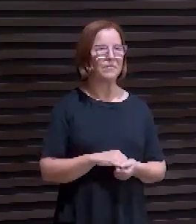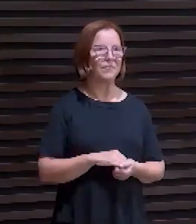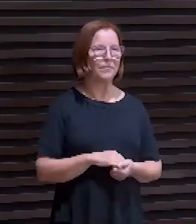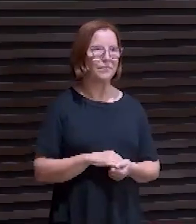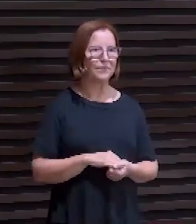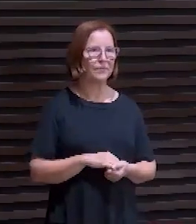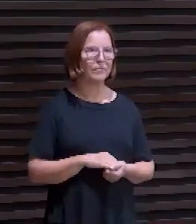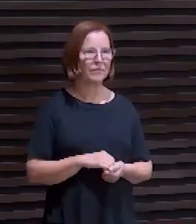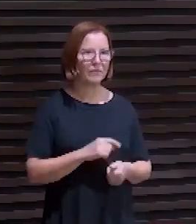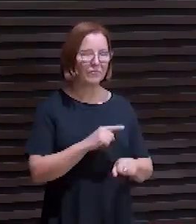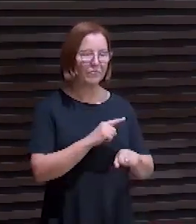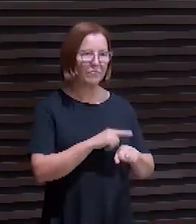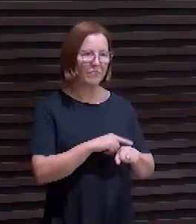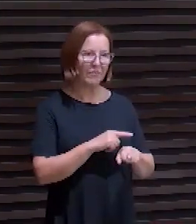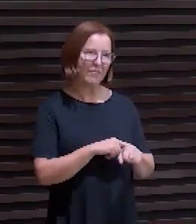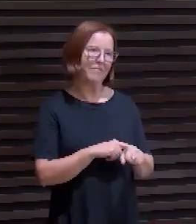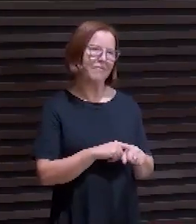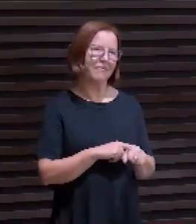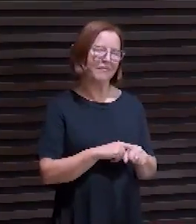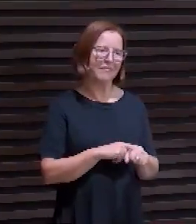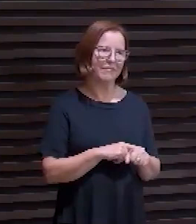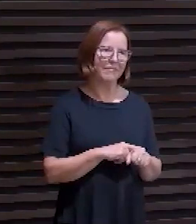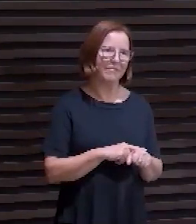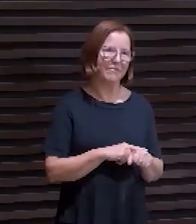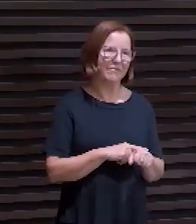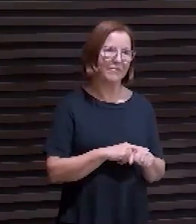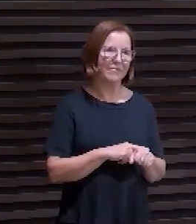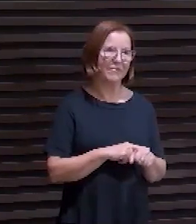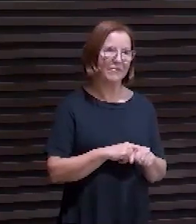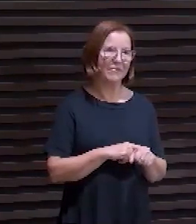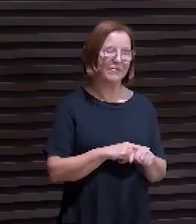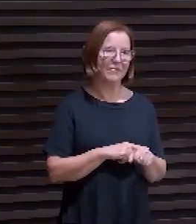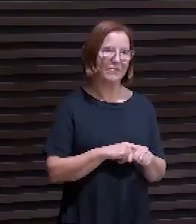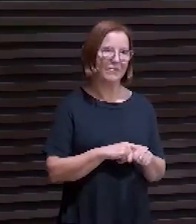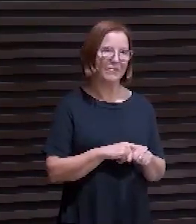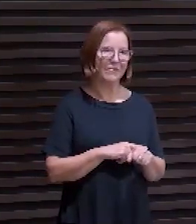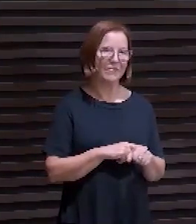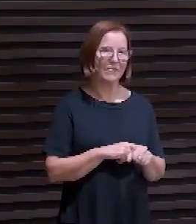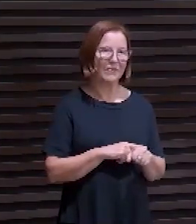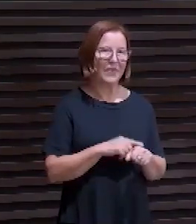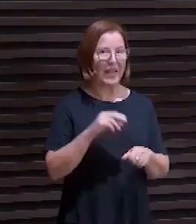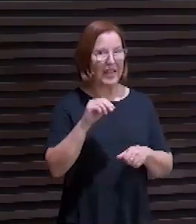Do momento em que o esperma divino